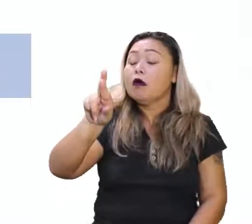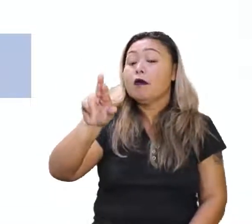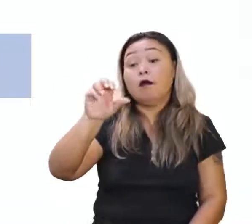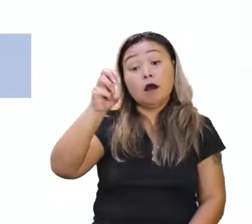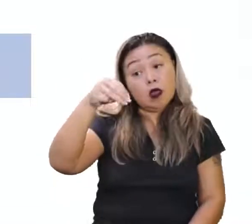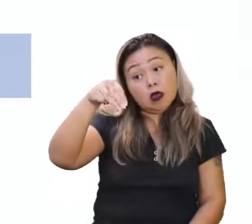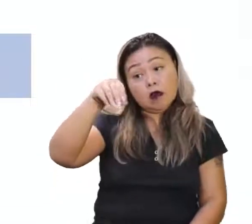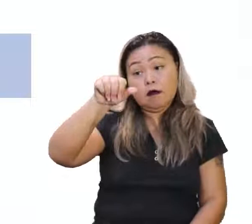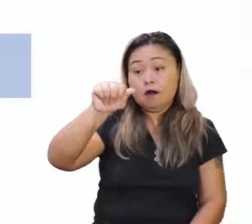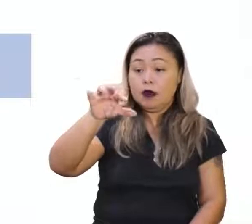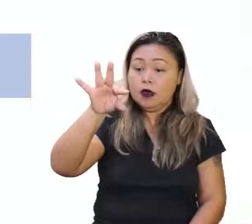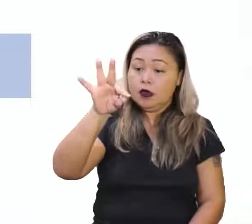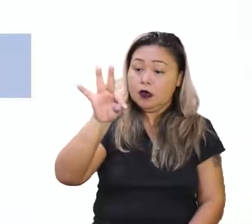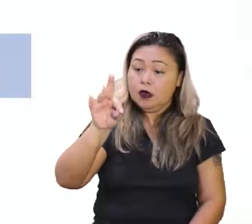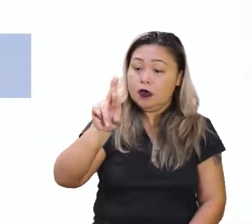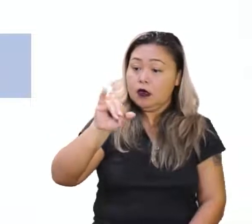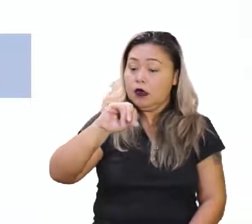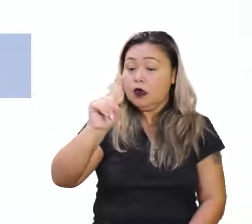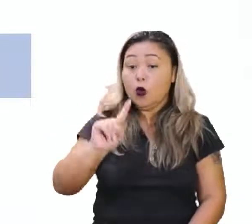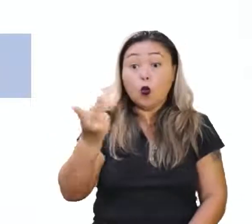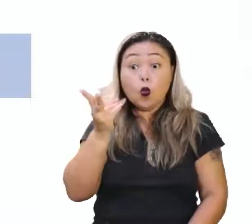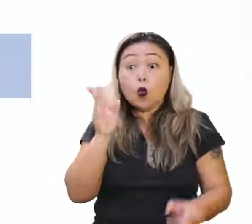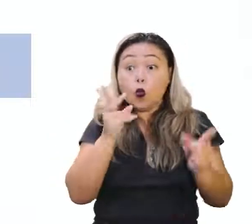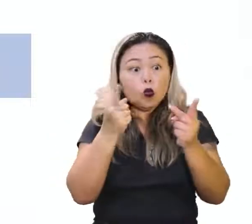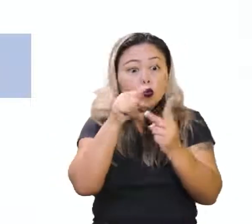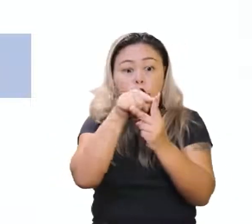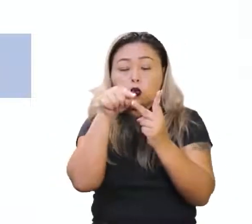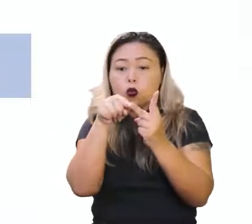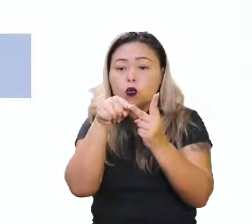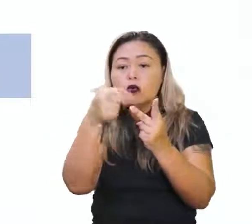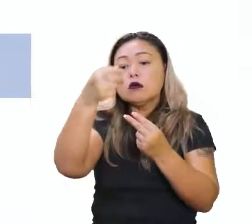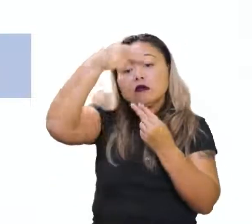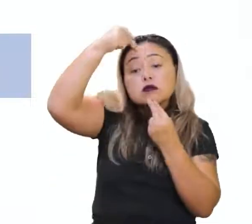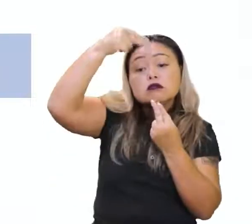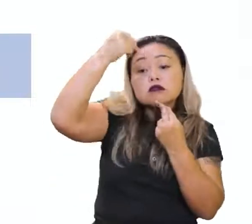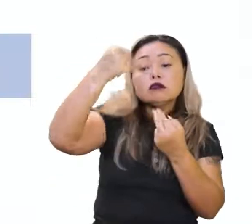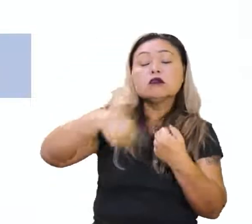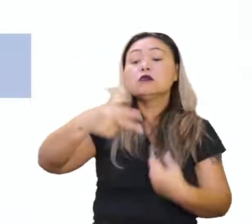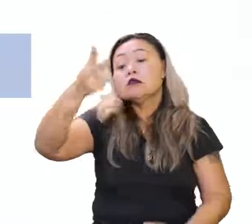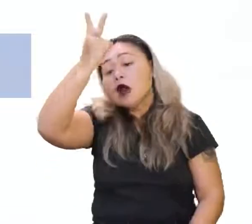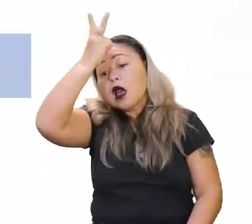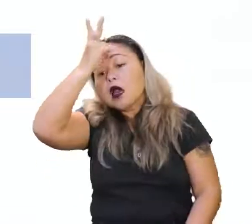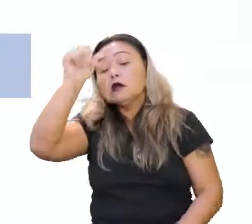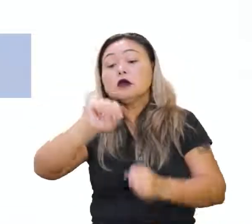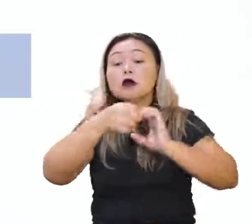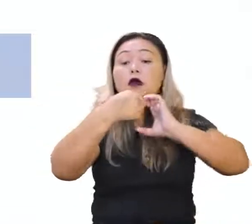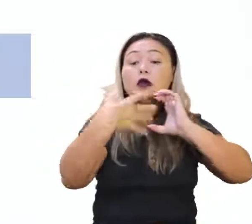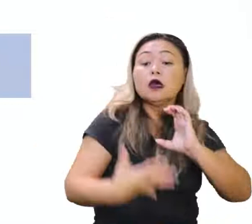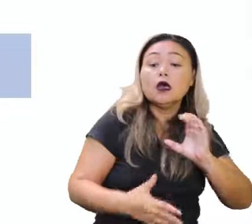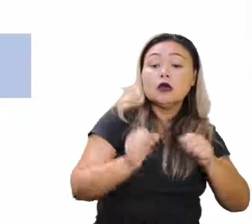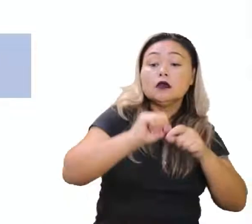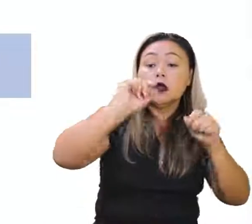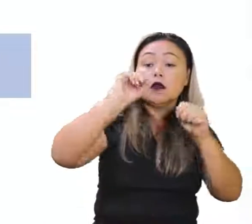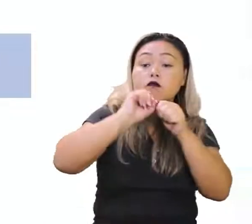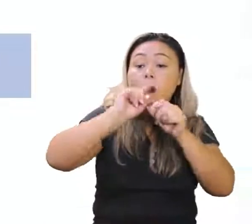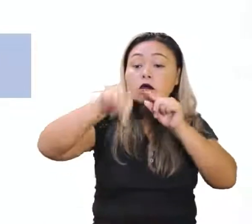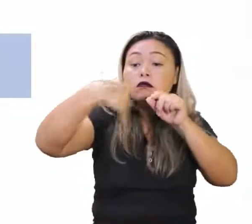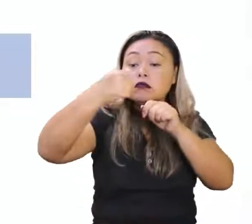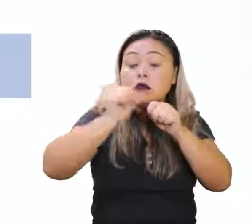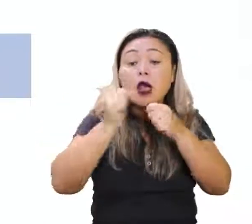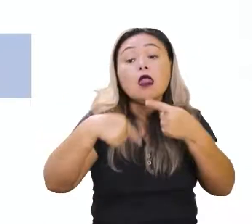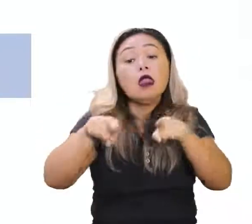verdade, os dois, bode e cabra, têm características de reprodutores e